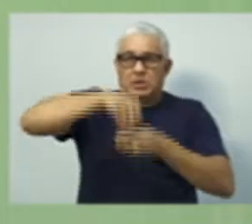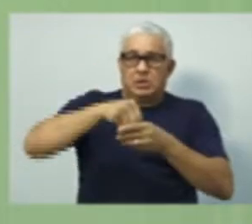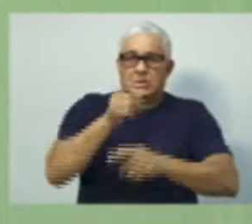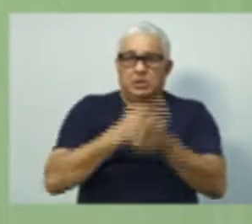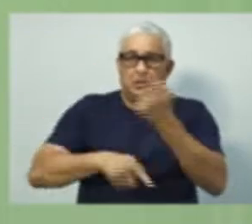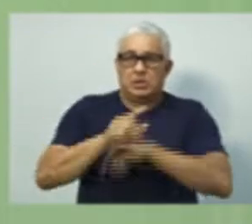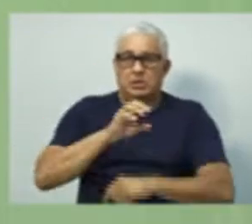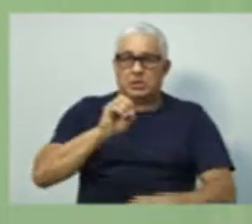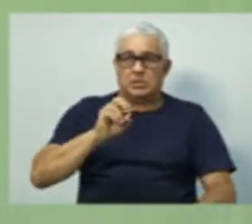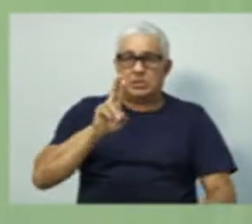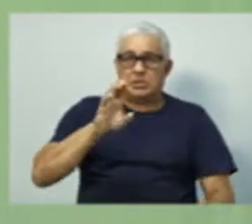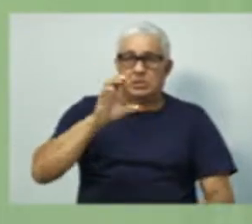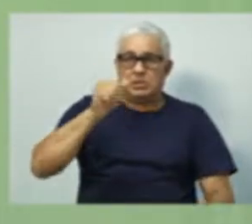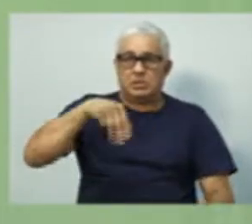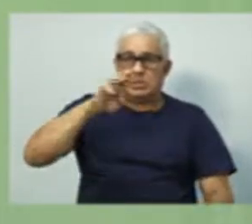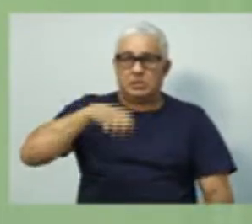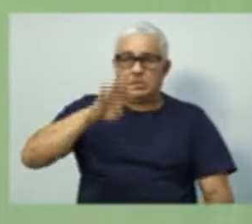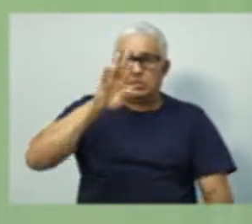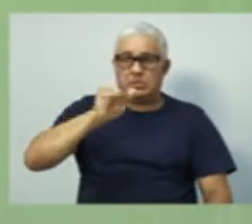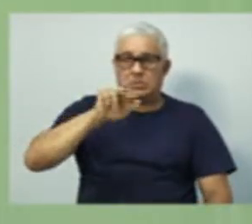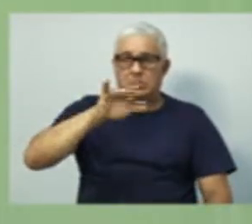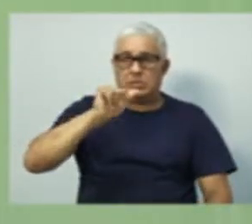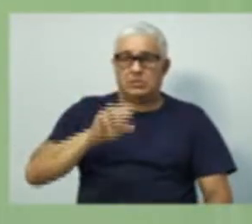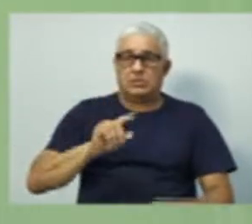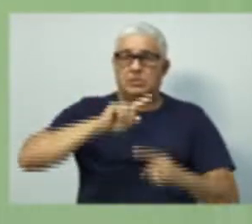O objetivo do nosso curso é o seguinte: